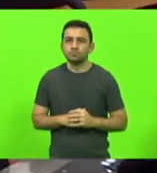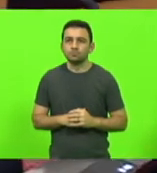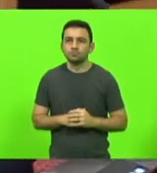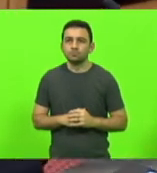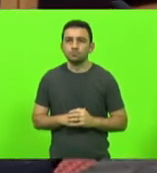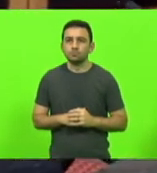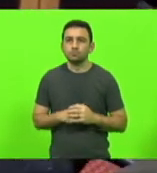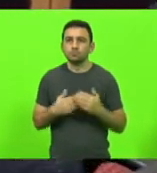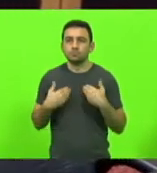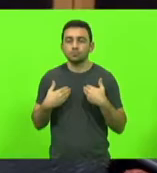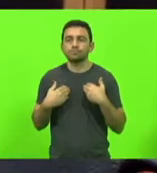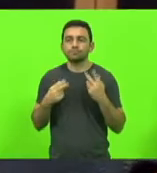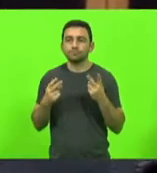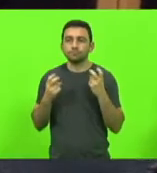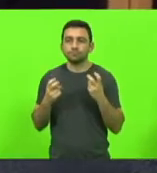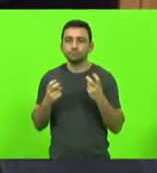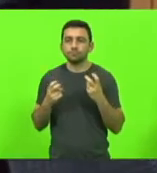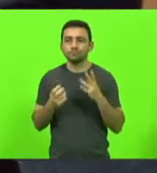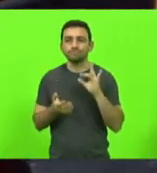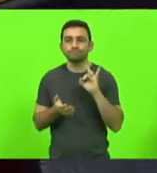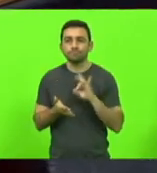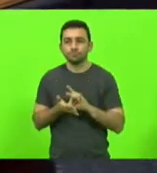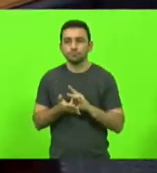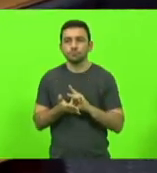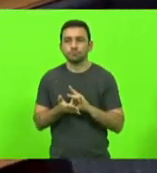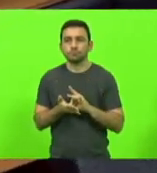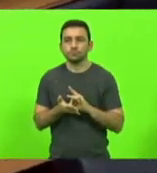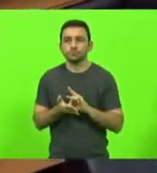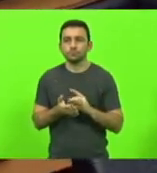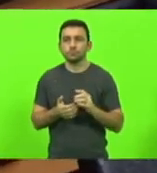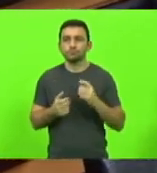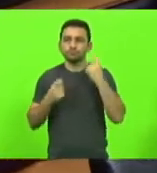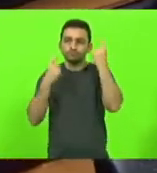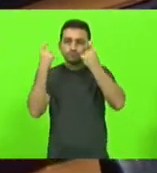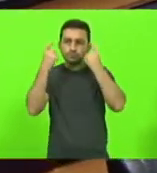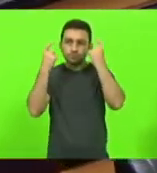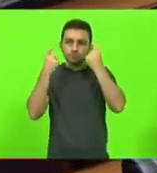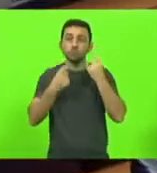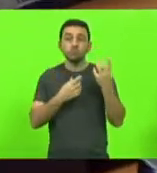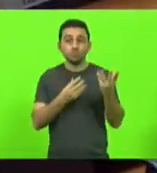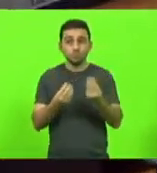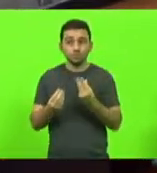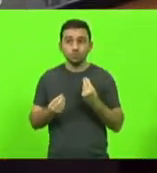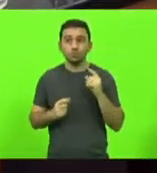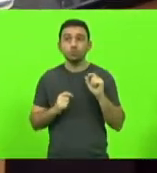eu vejo de que realmente preocupação de muitos aqui,